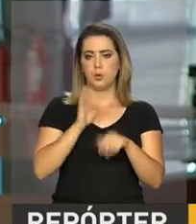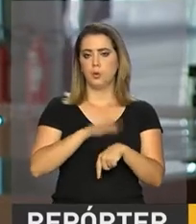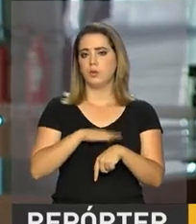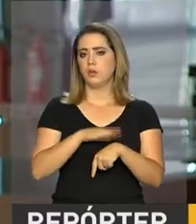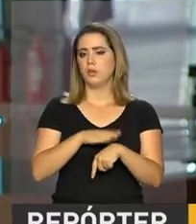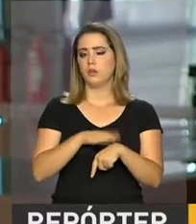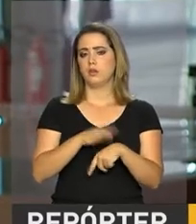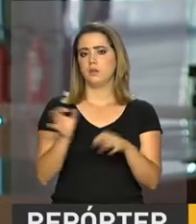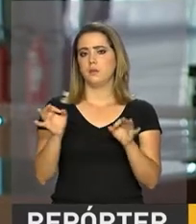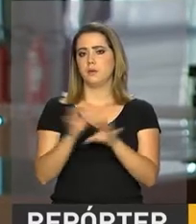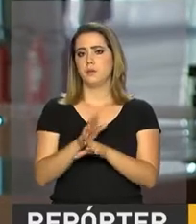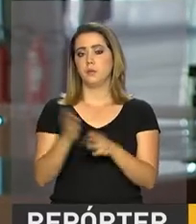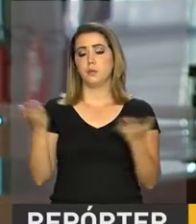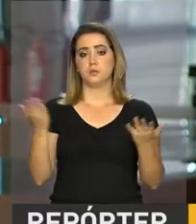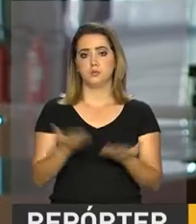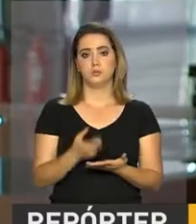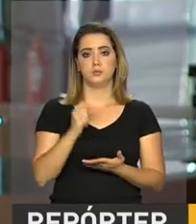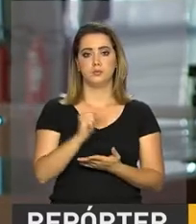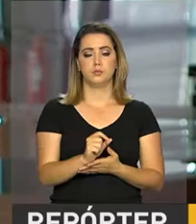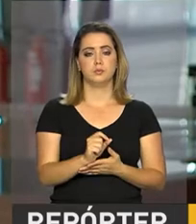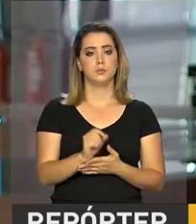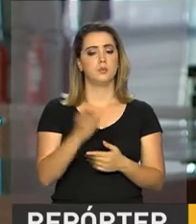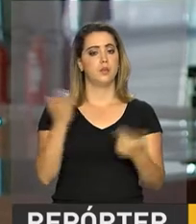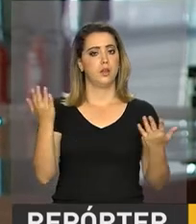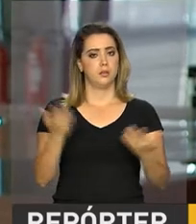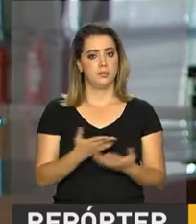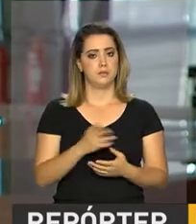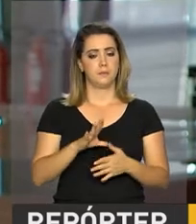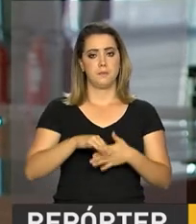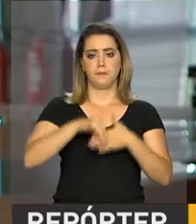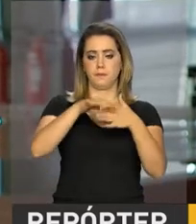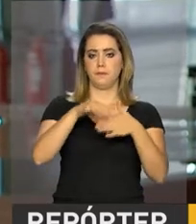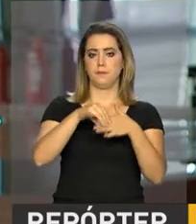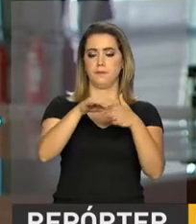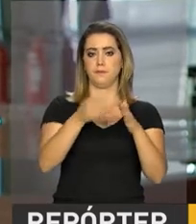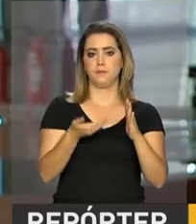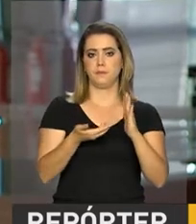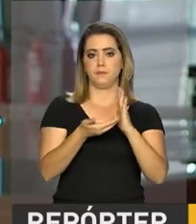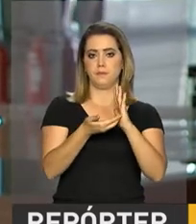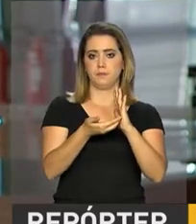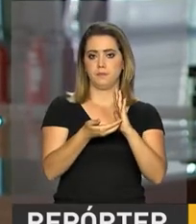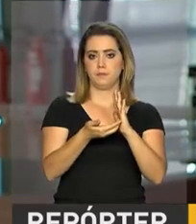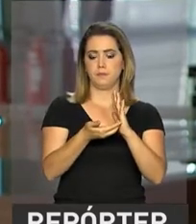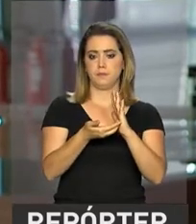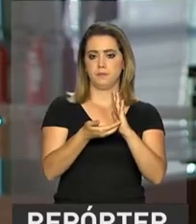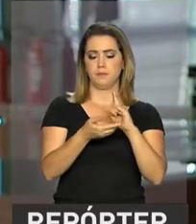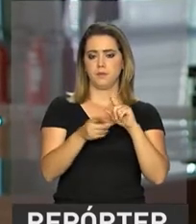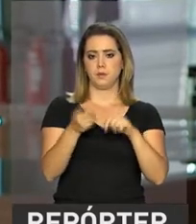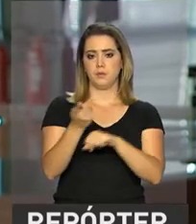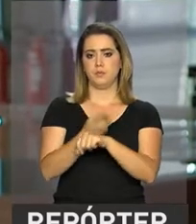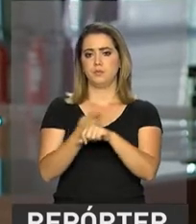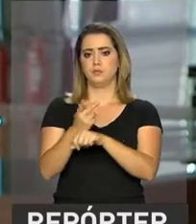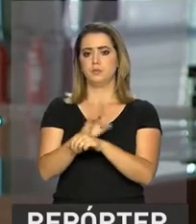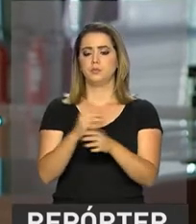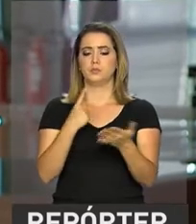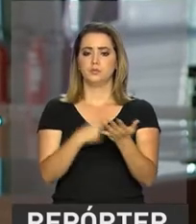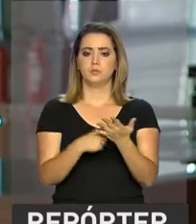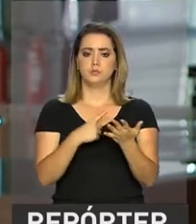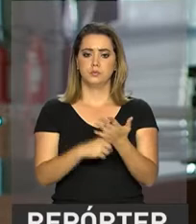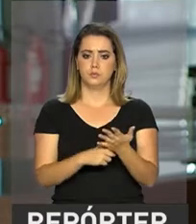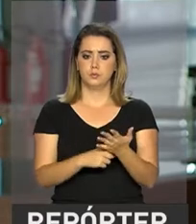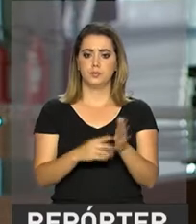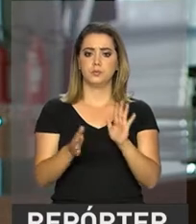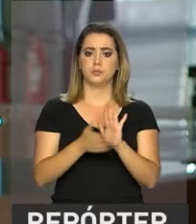para adesão ao Refis terminaria hoje. Agora, os líderes da Câmara dos Deputados estão buscando um acordo para que